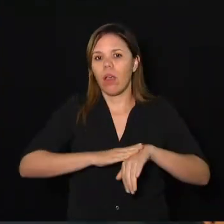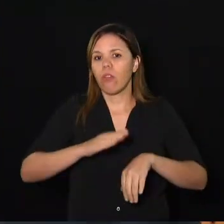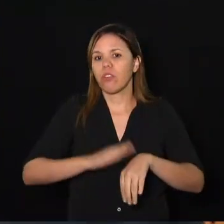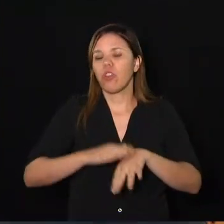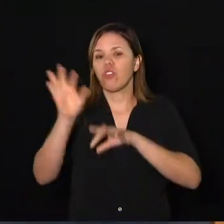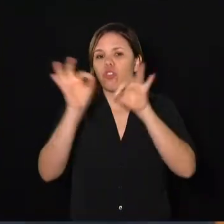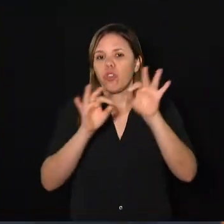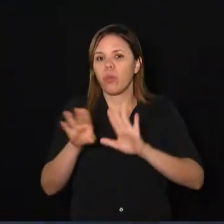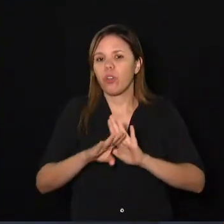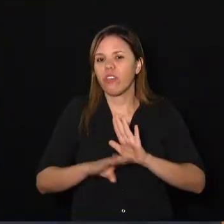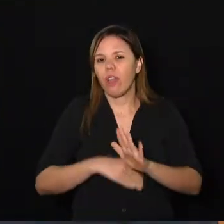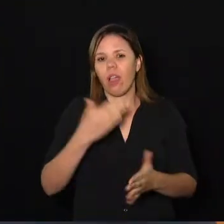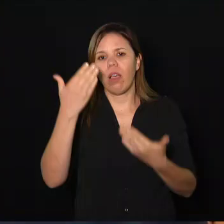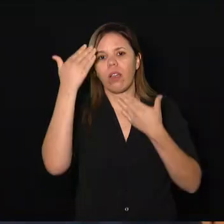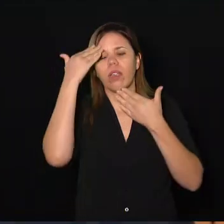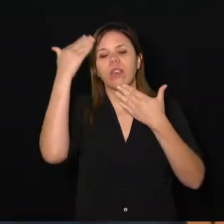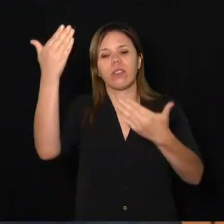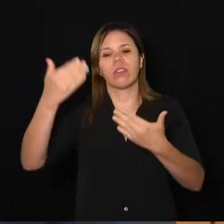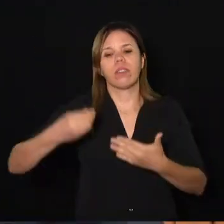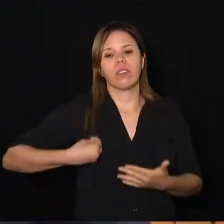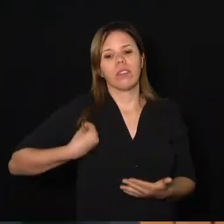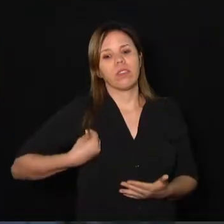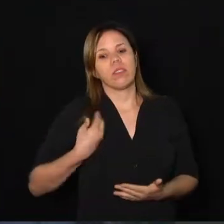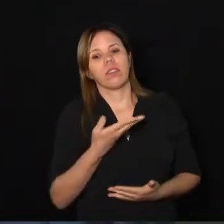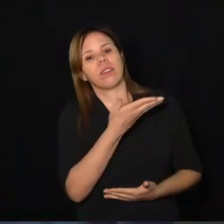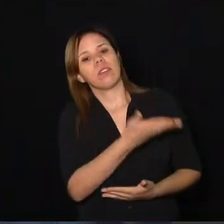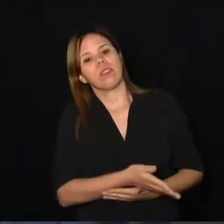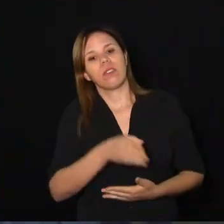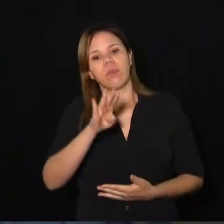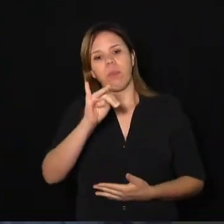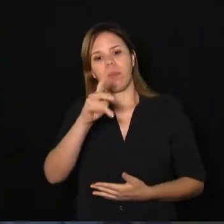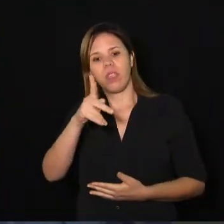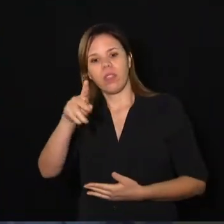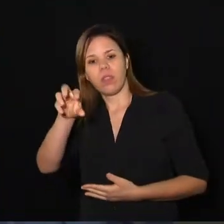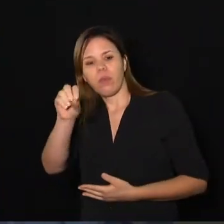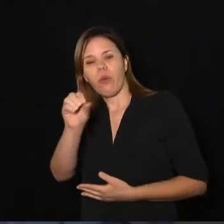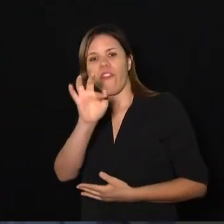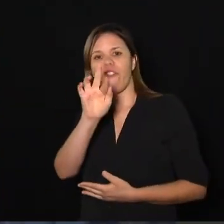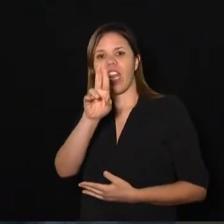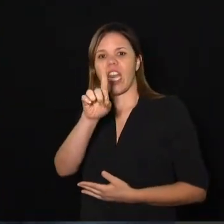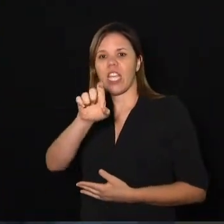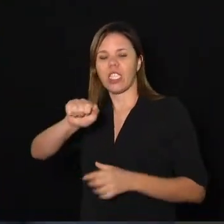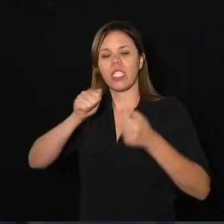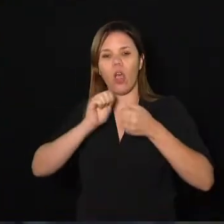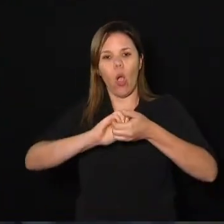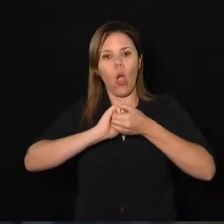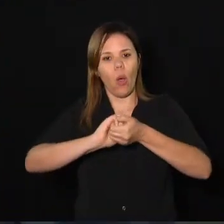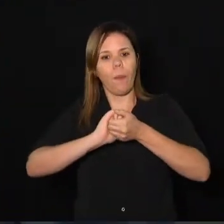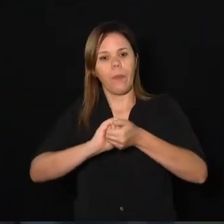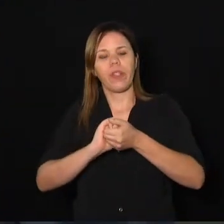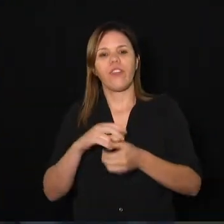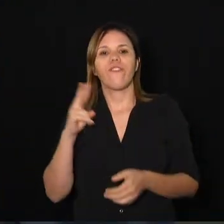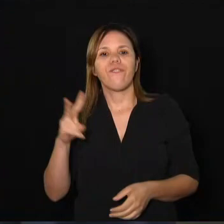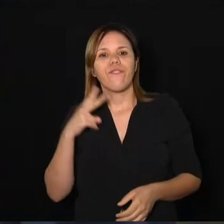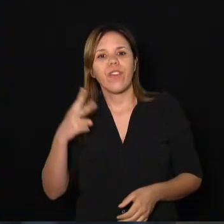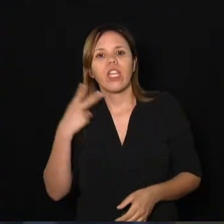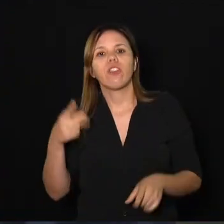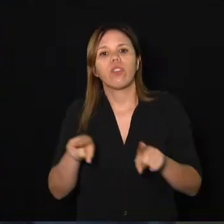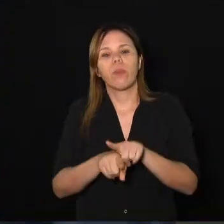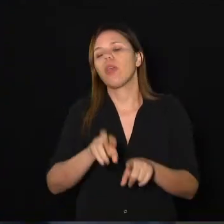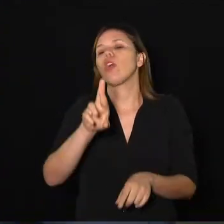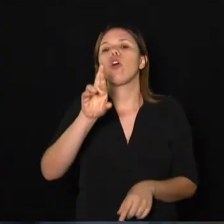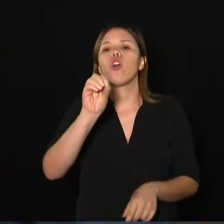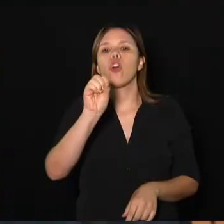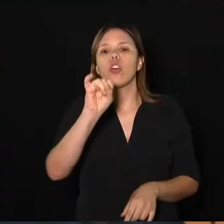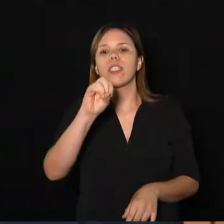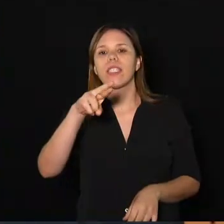agradecer a presença vereador bispo Fernando Mendes cumprimentar o vereador Luiz Rossini, líder de